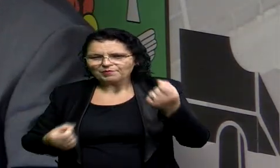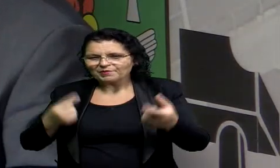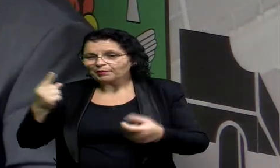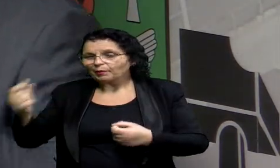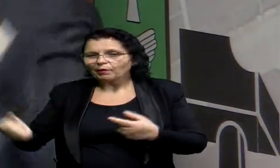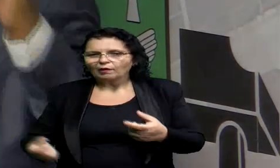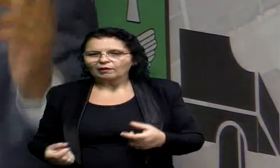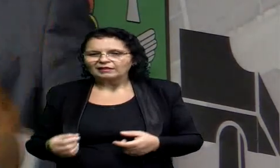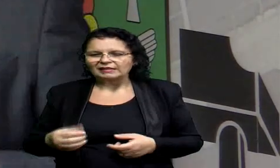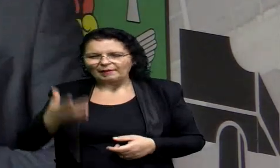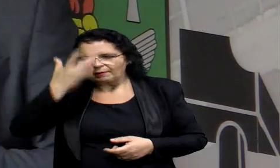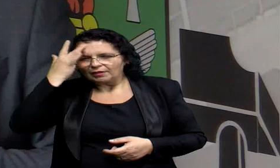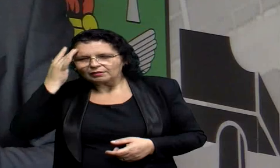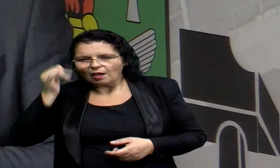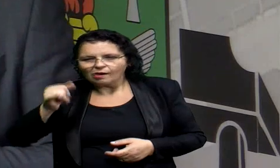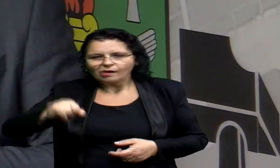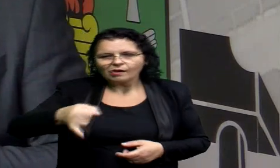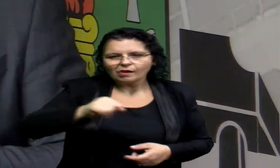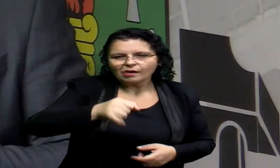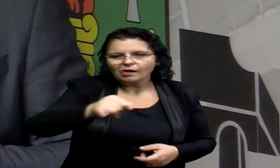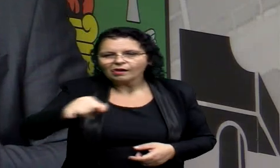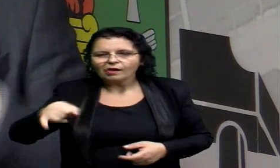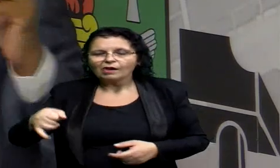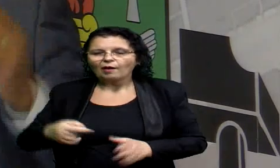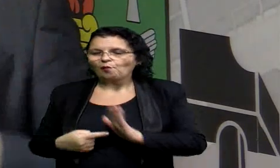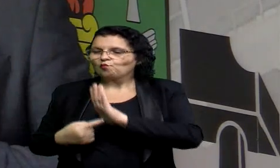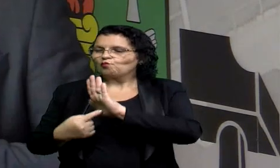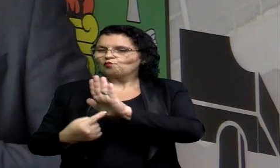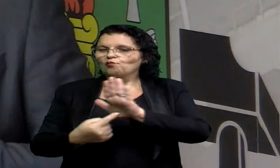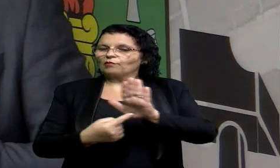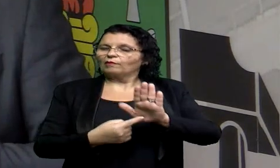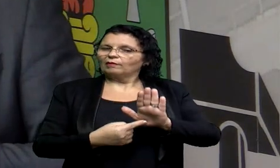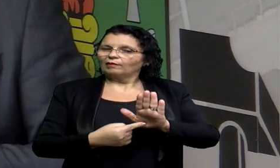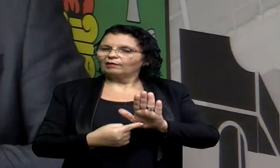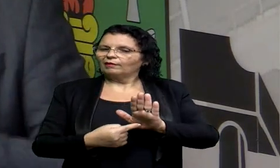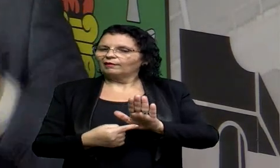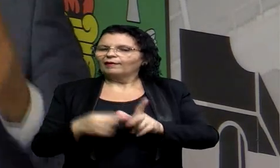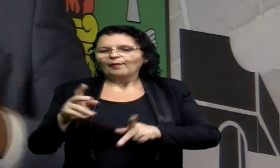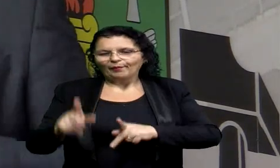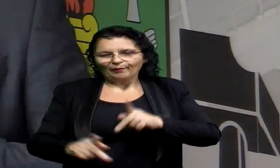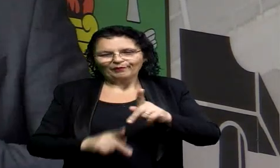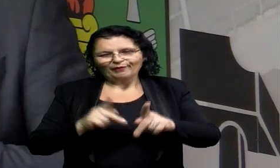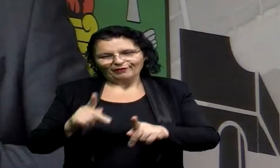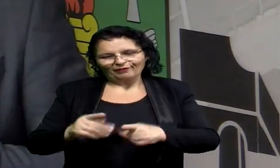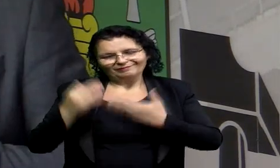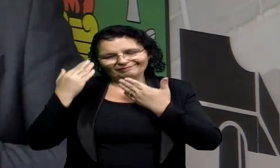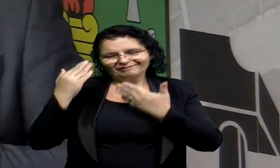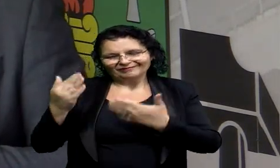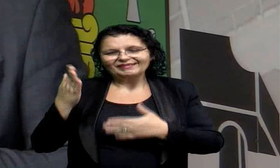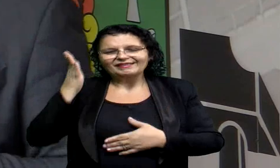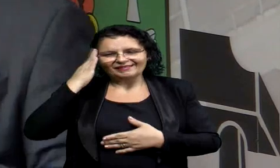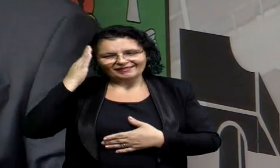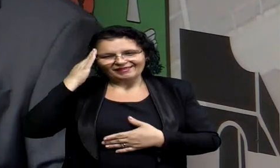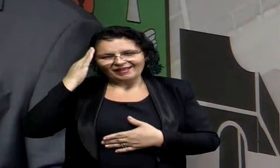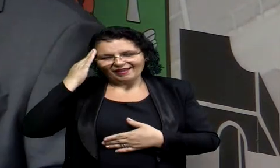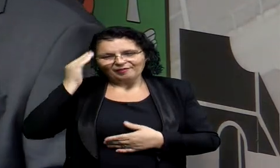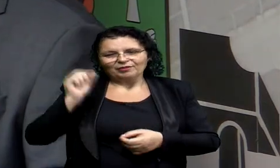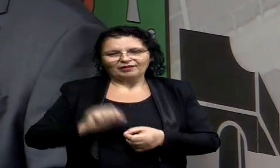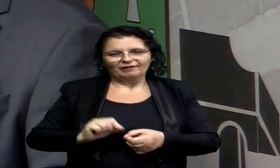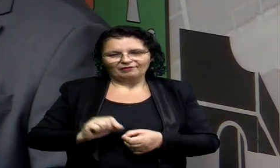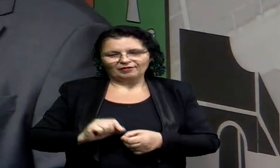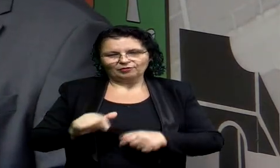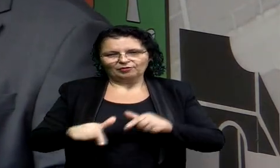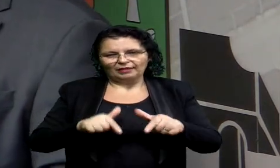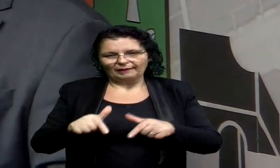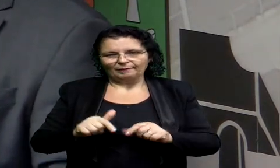aques oportunist que querem mudar mas o povo que é grato a gente sabe realmente quem é aquele